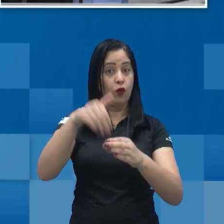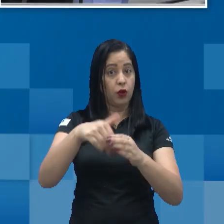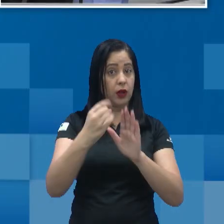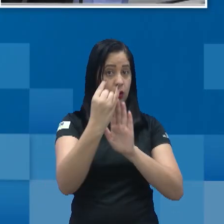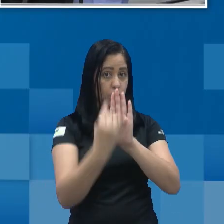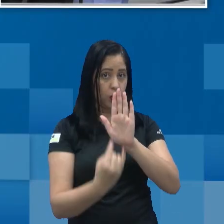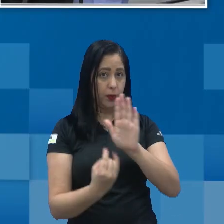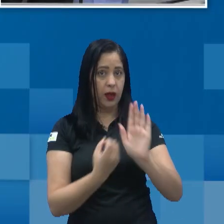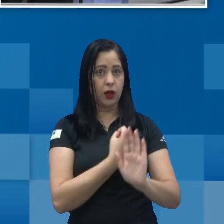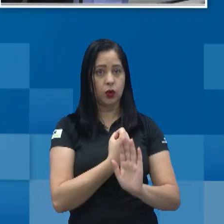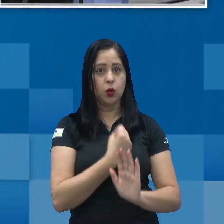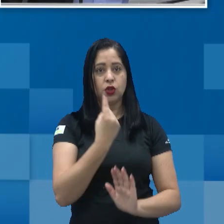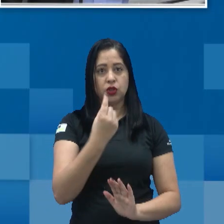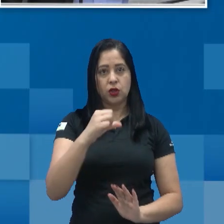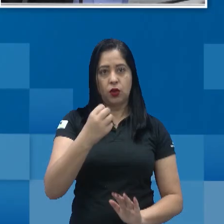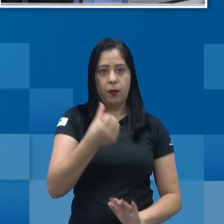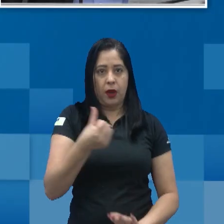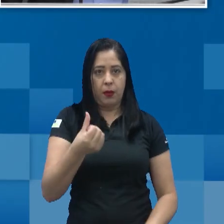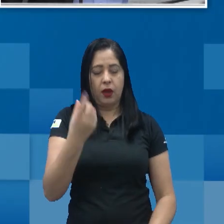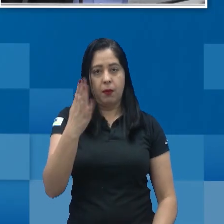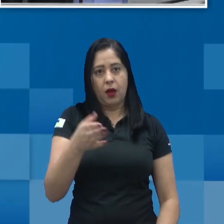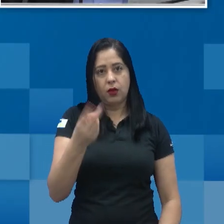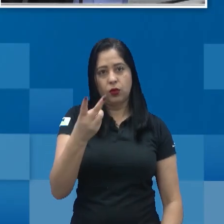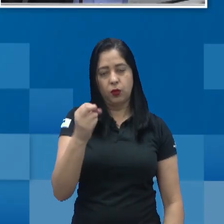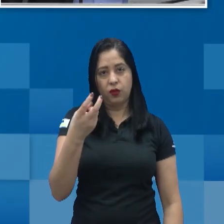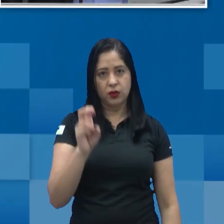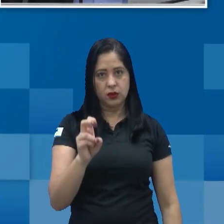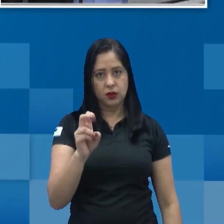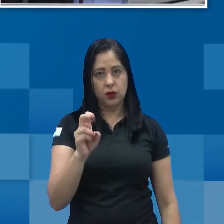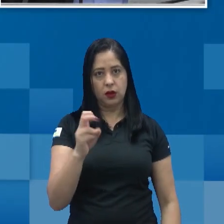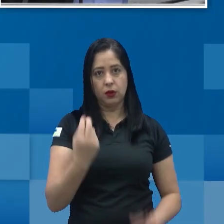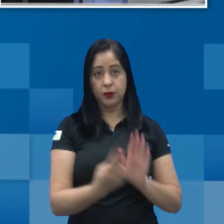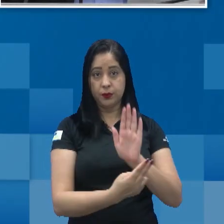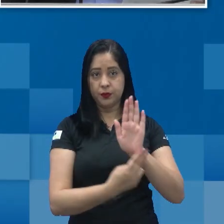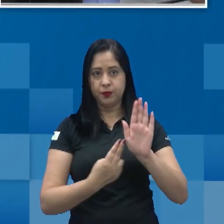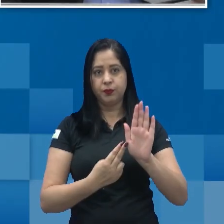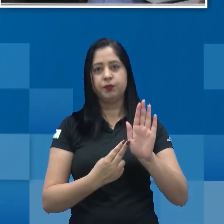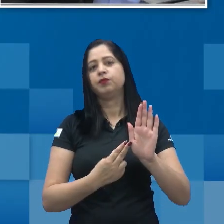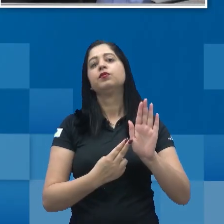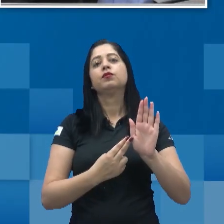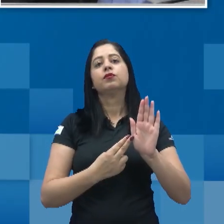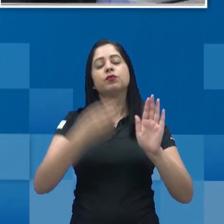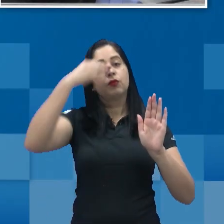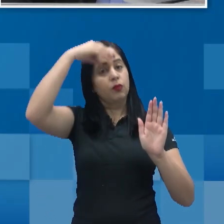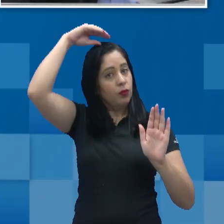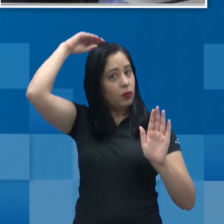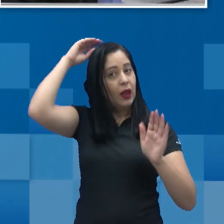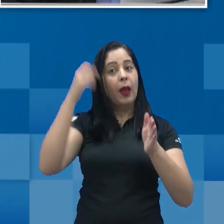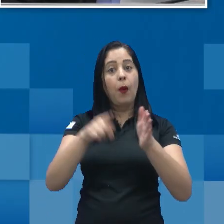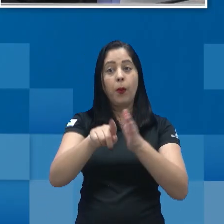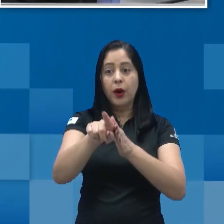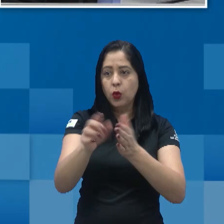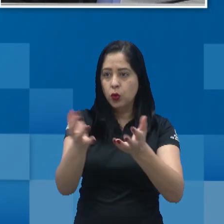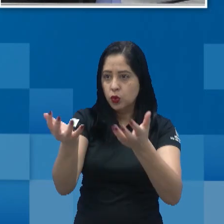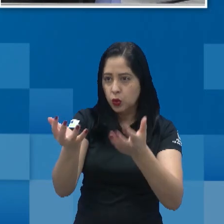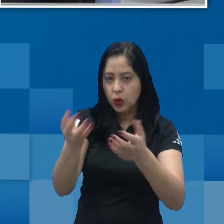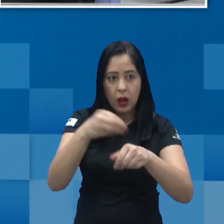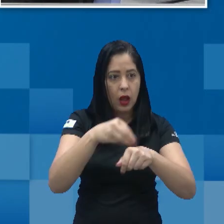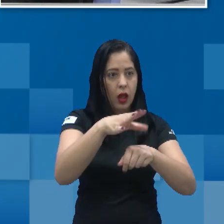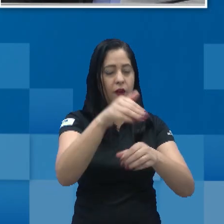número 1966/2025, autoria do vereador Carlos Abranches. Consulta a liderança e desejo de caminhar o voto.